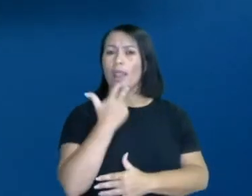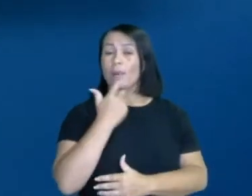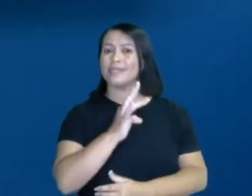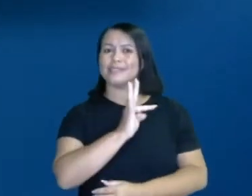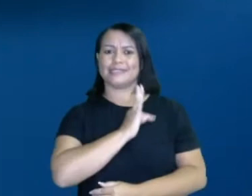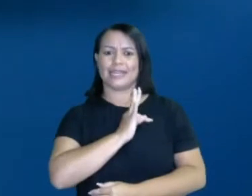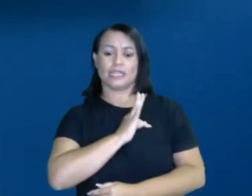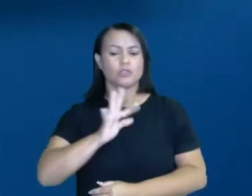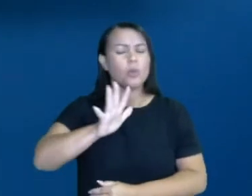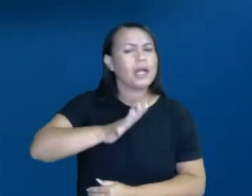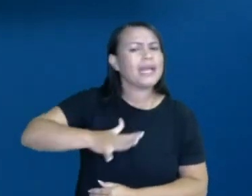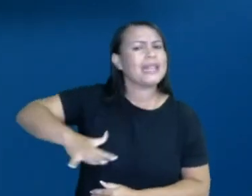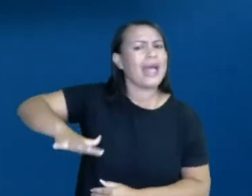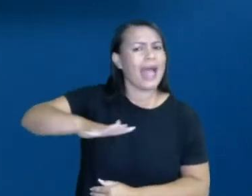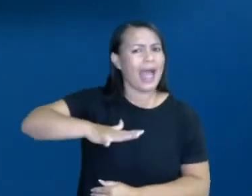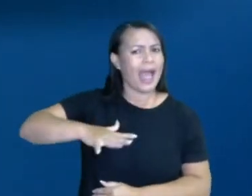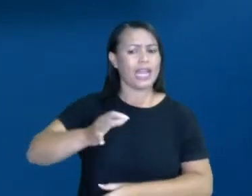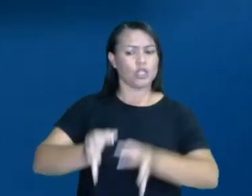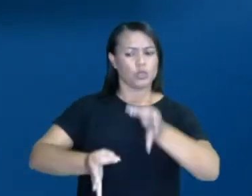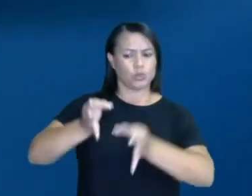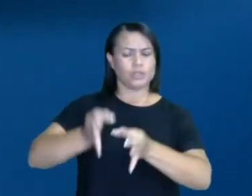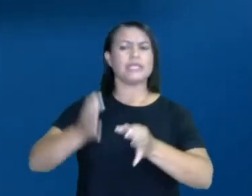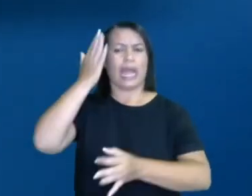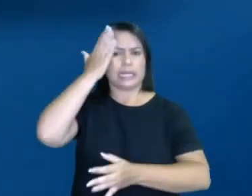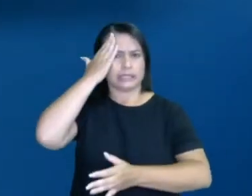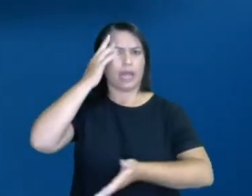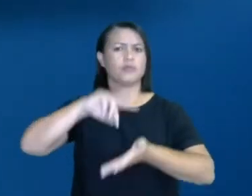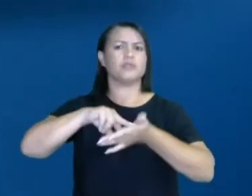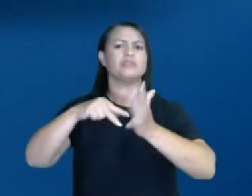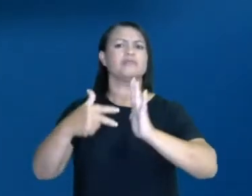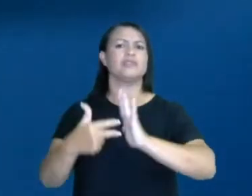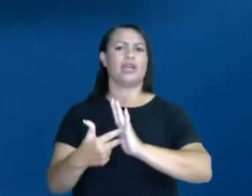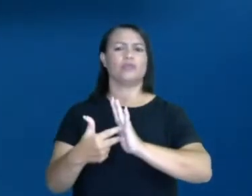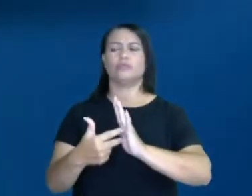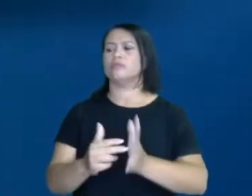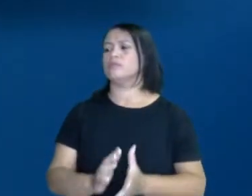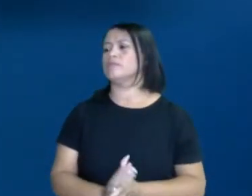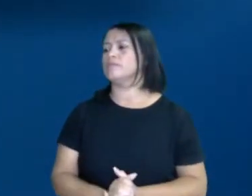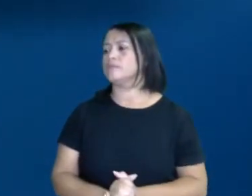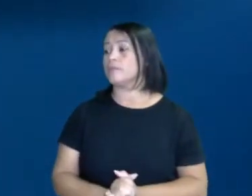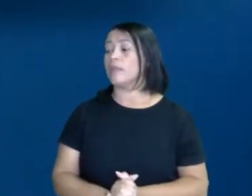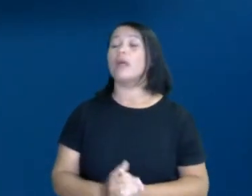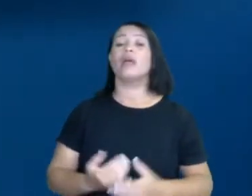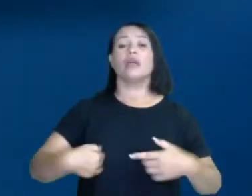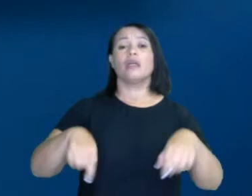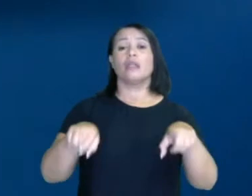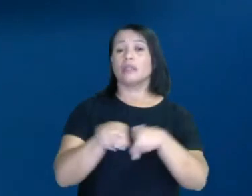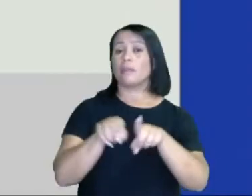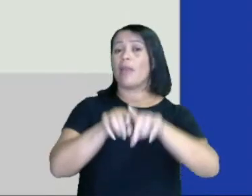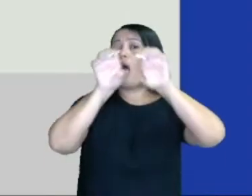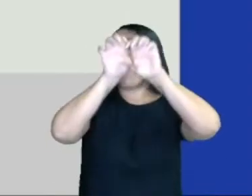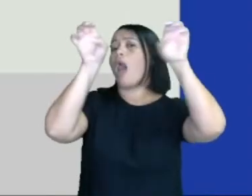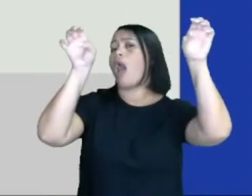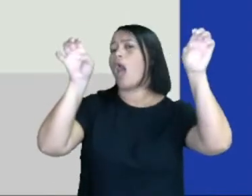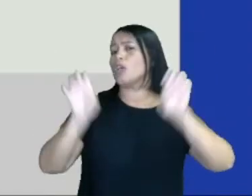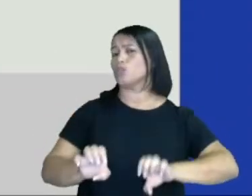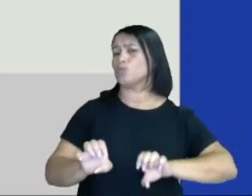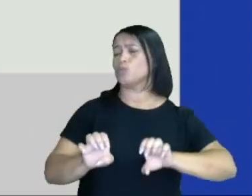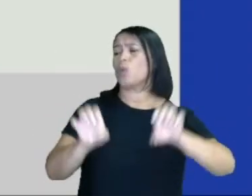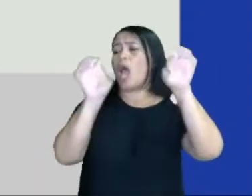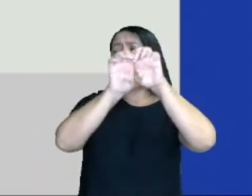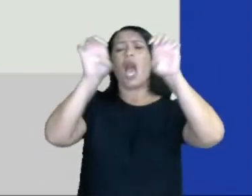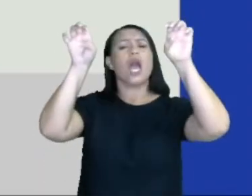área jurídica que vai conseguir saber o significado. E a estrutura. Como é